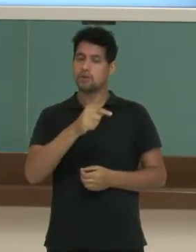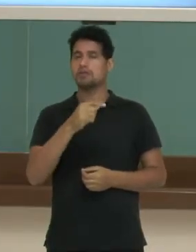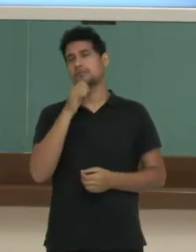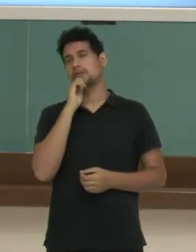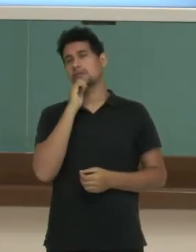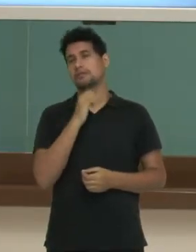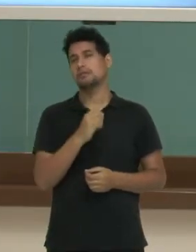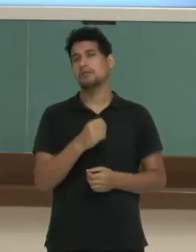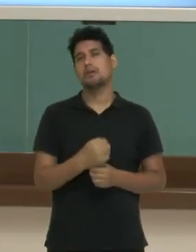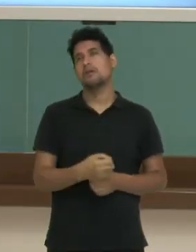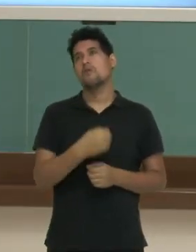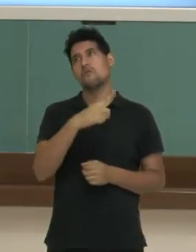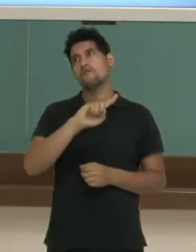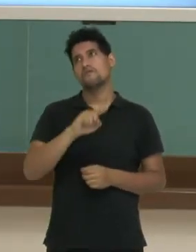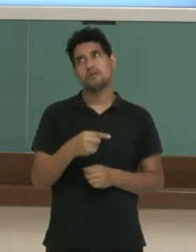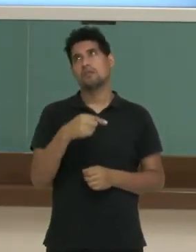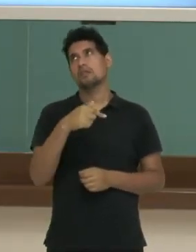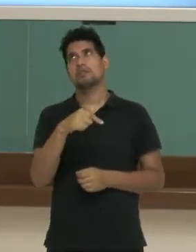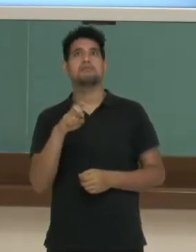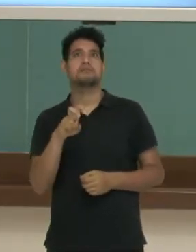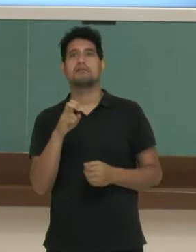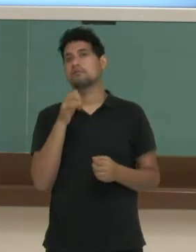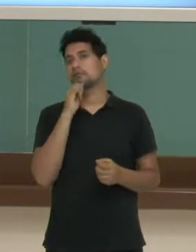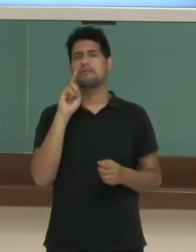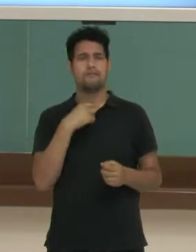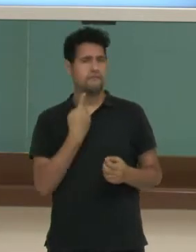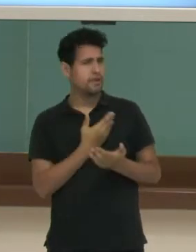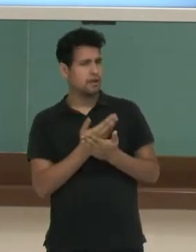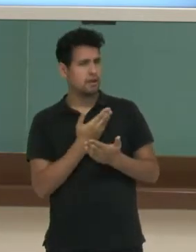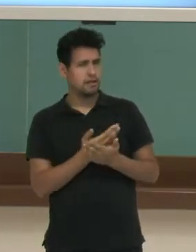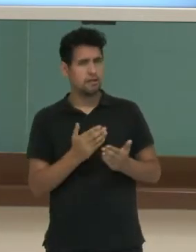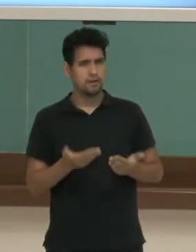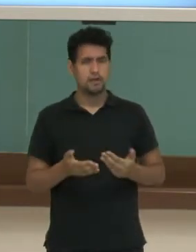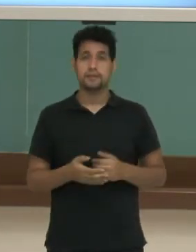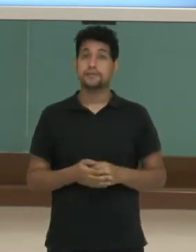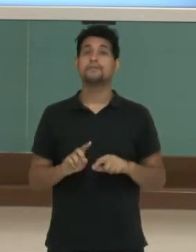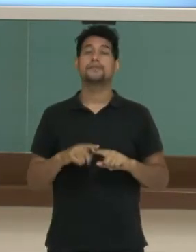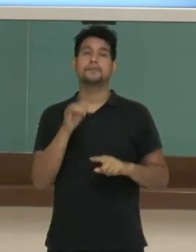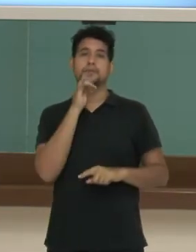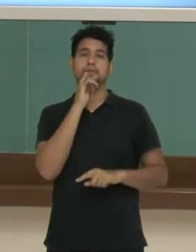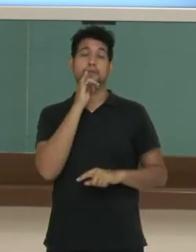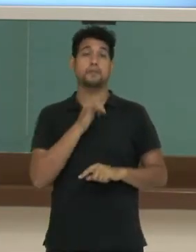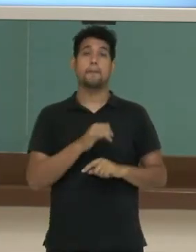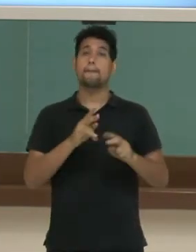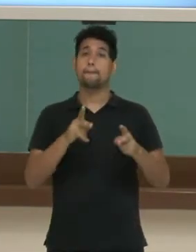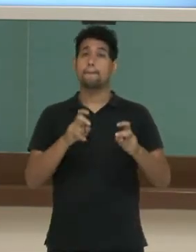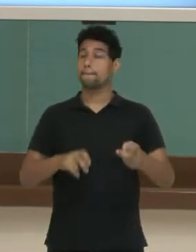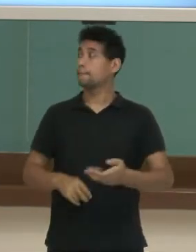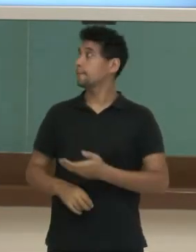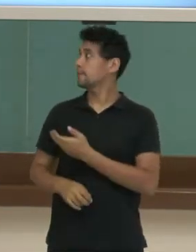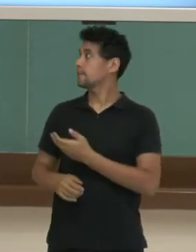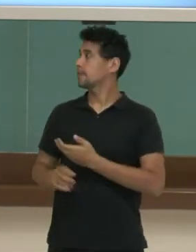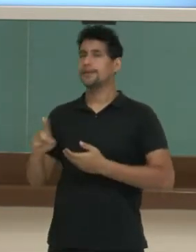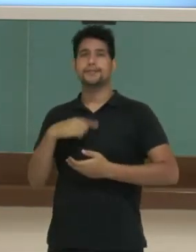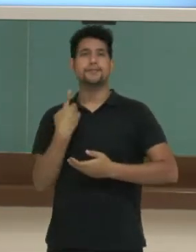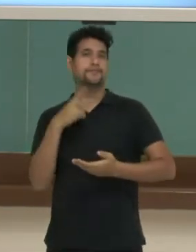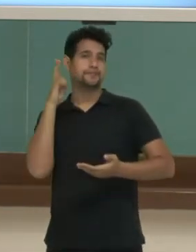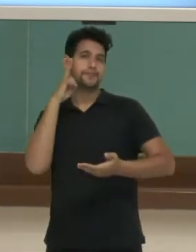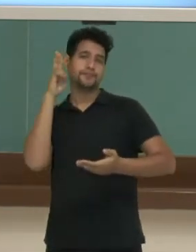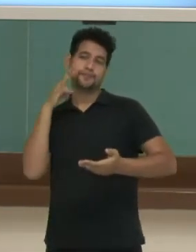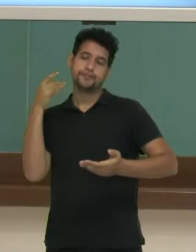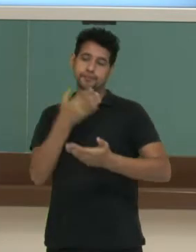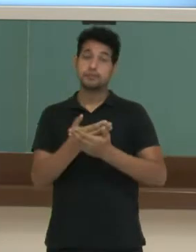mesma coisa? Vamos estudar um pouquinho sobre isso? Então, olha só. Veja aqui comigo. Vamos relembrar um